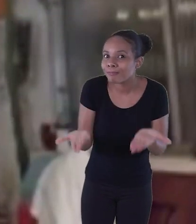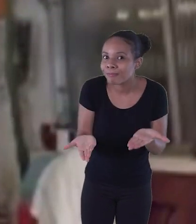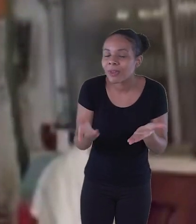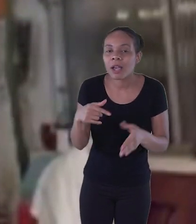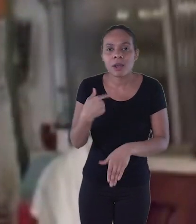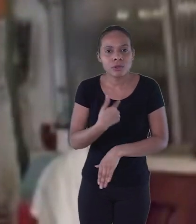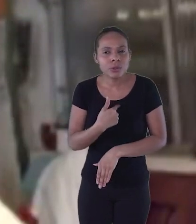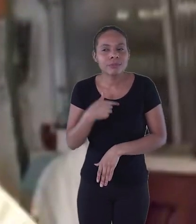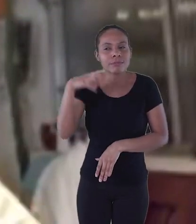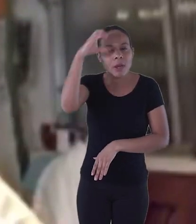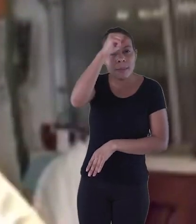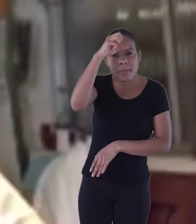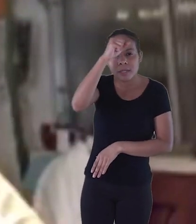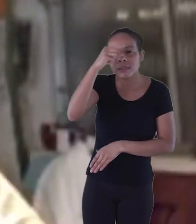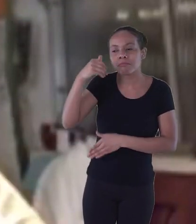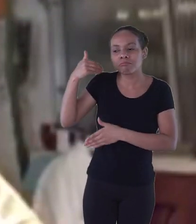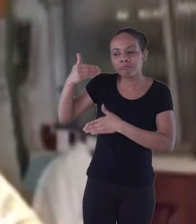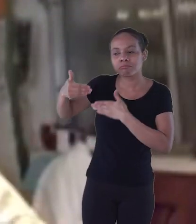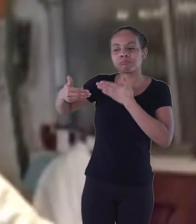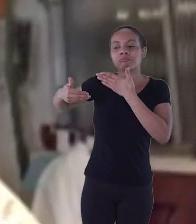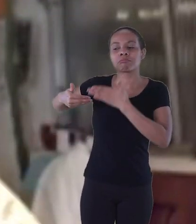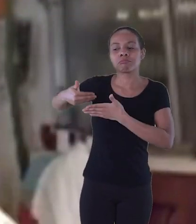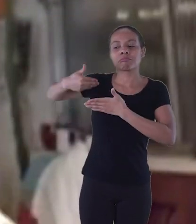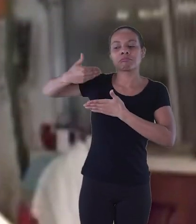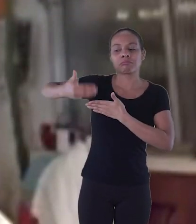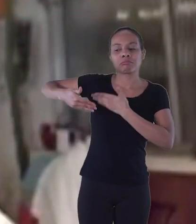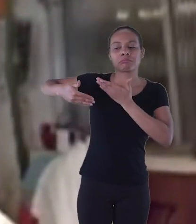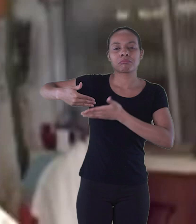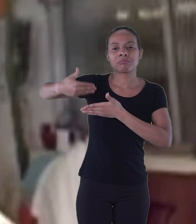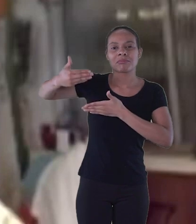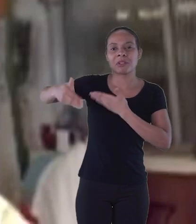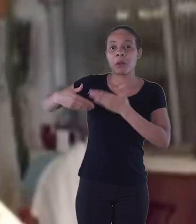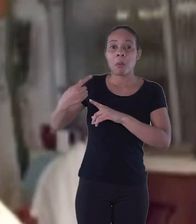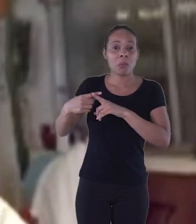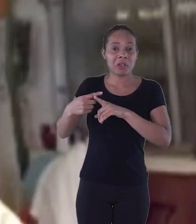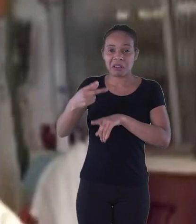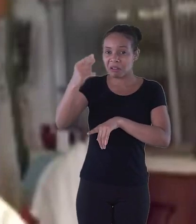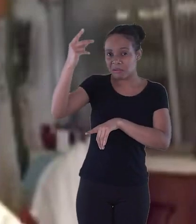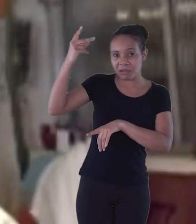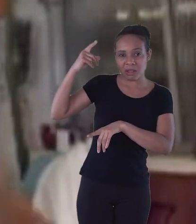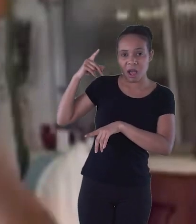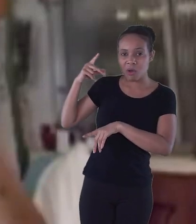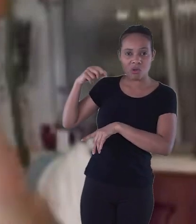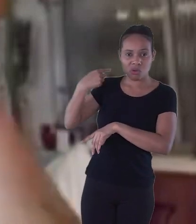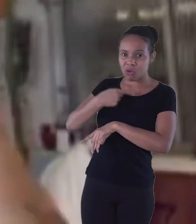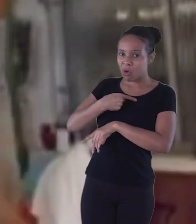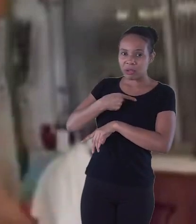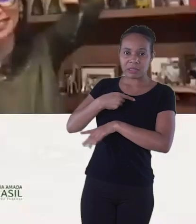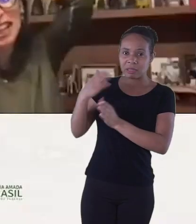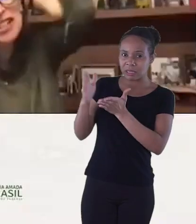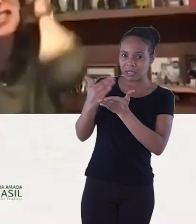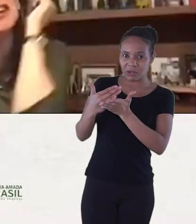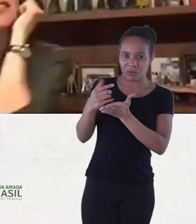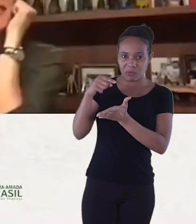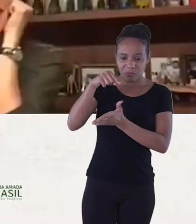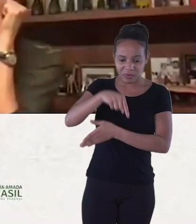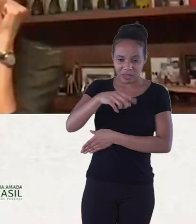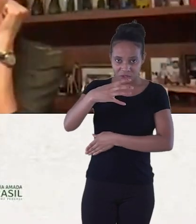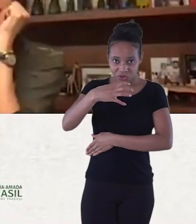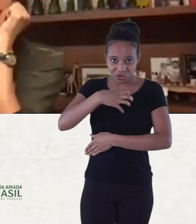aprendendo a fazer enciclopédia fazendo, porque ninguém tinha feito enciclopédia ainda. Da gente, né? Os três.